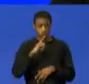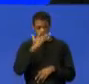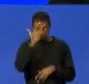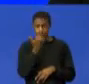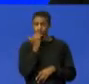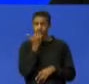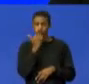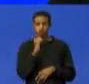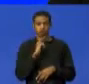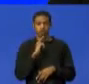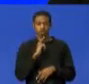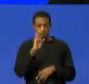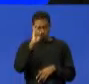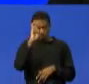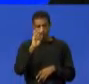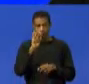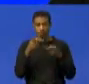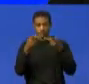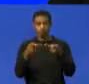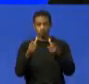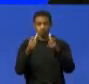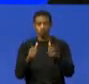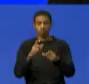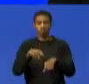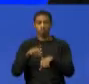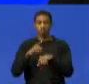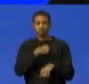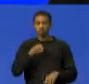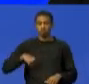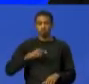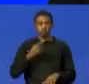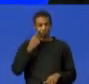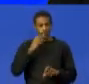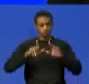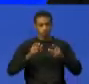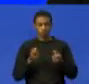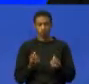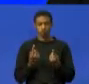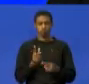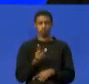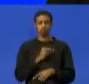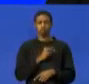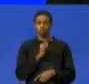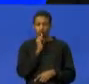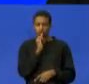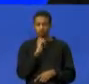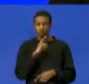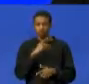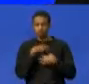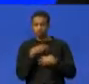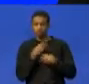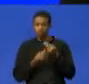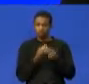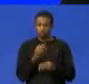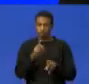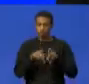Saúde, foram visitar a China e lá se depararam com uma outra realidade completamente diferente na forma com